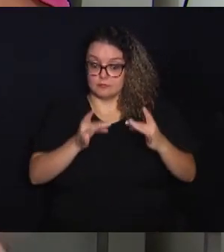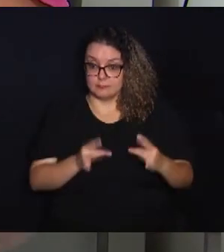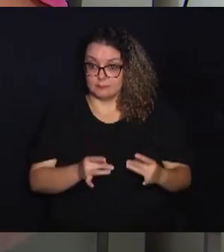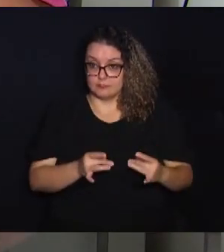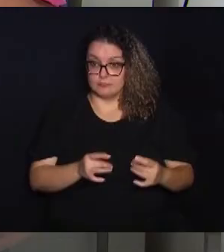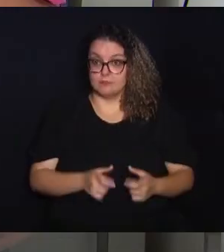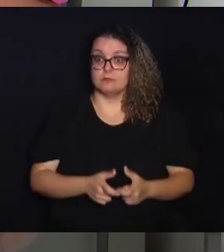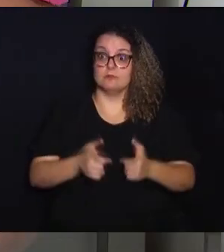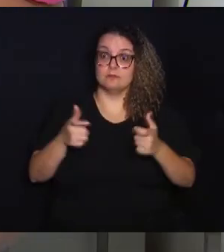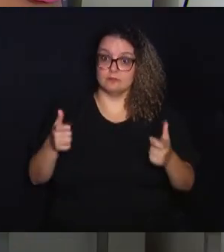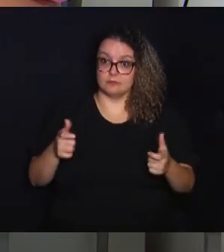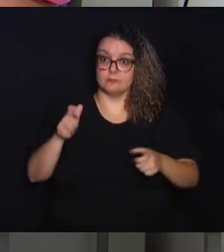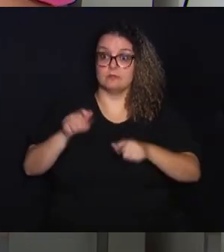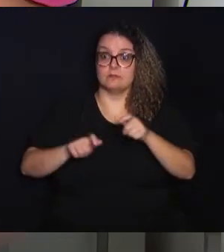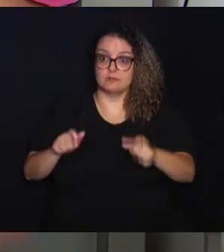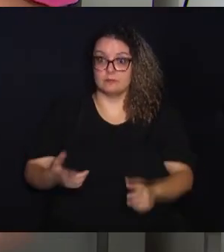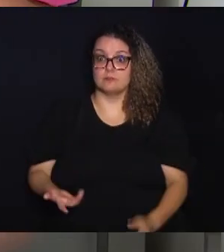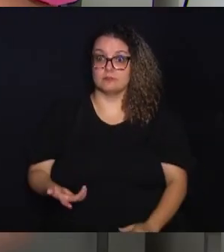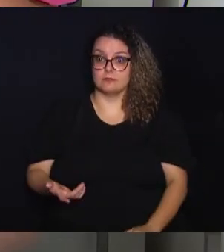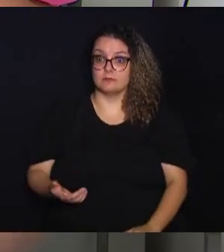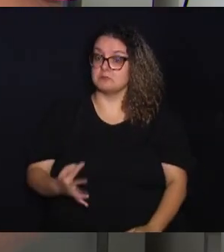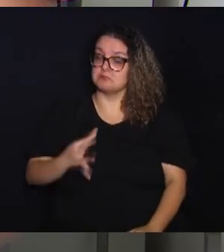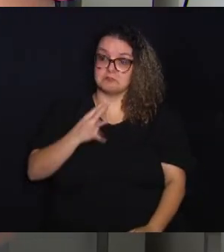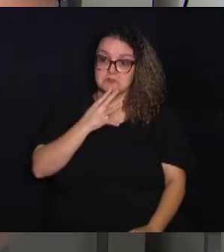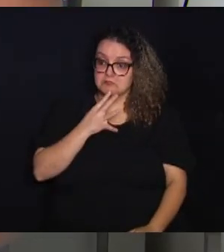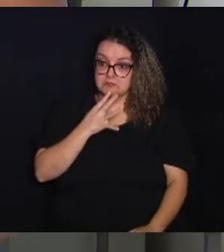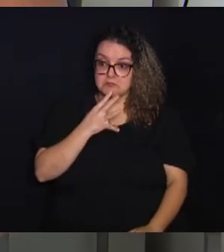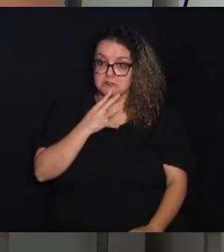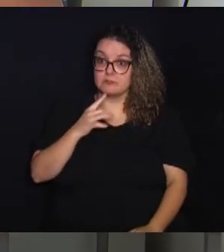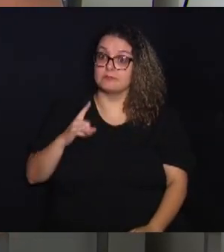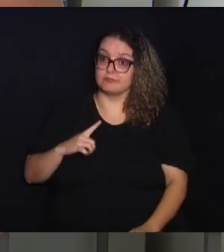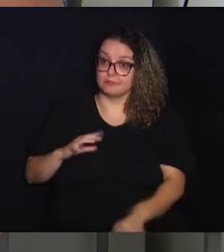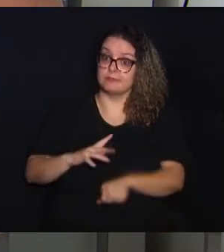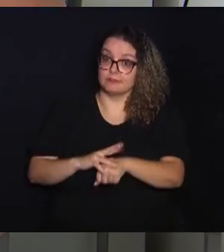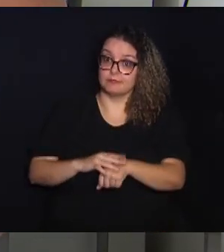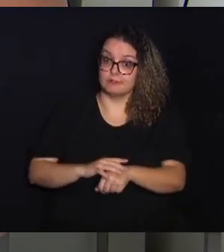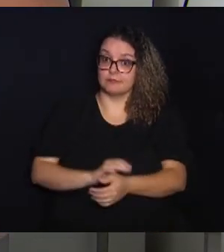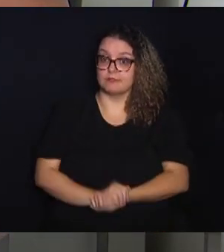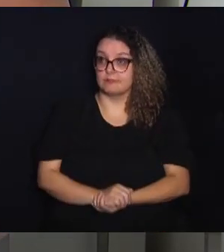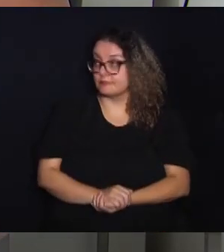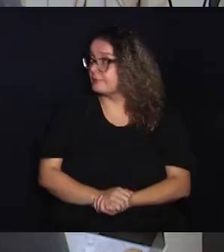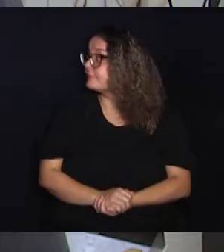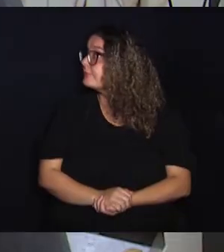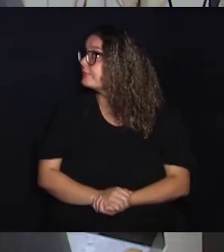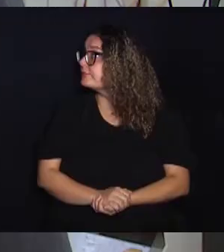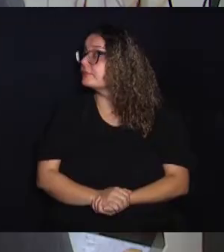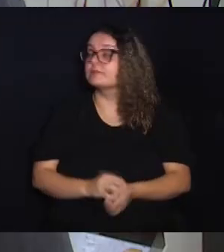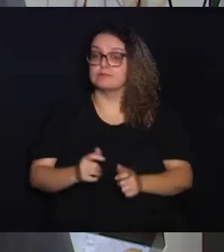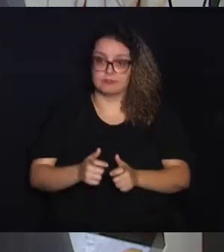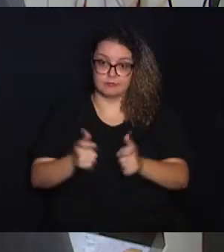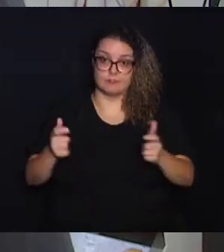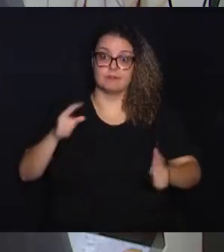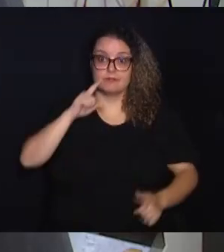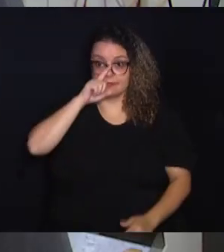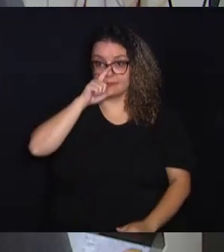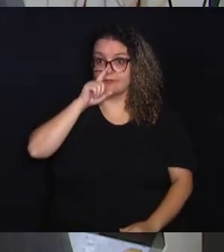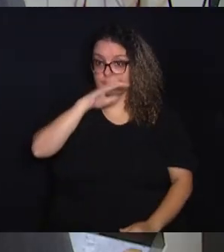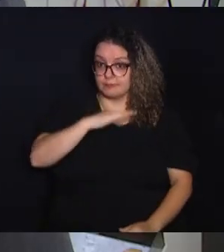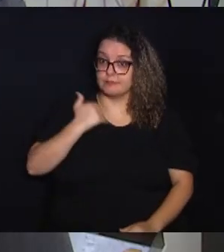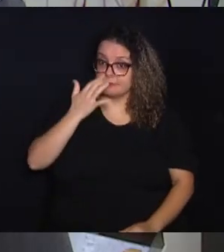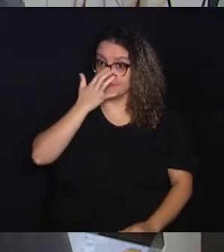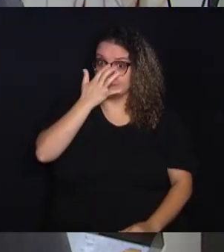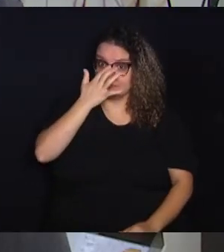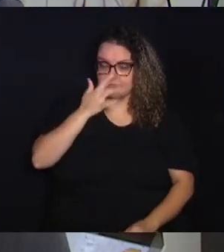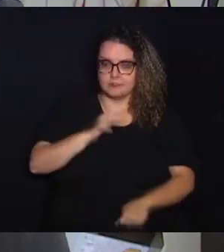Um detalhe: a maioria das pessoas desconhece que tem a doença. Isso aumenta o risco de